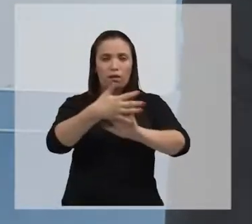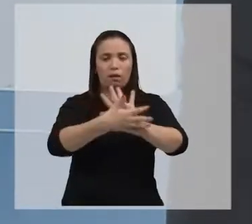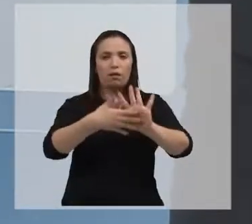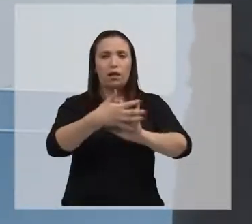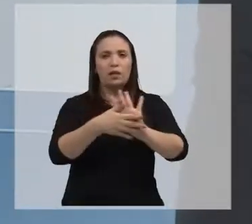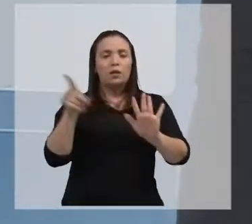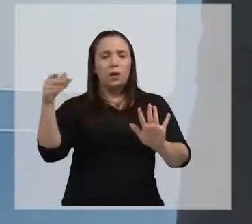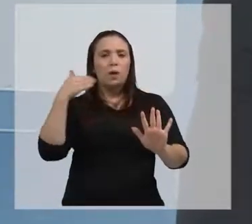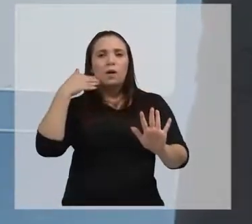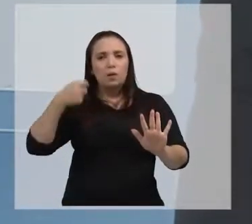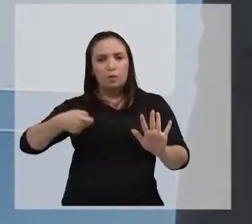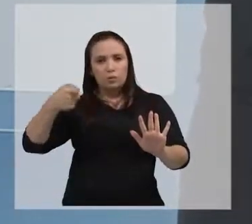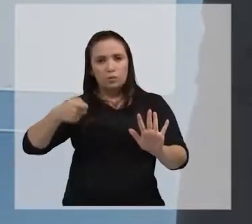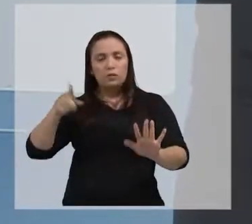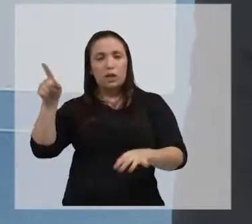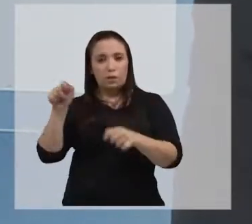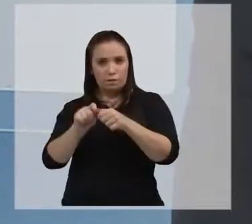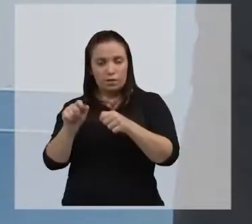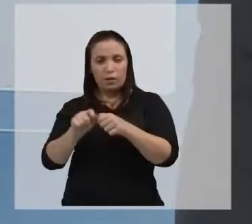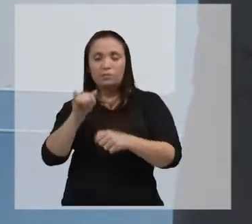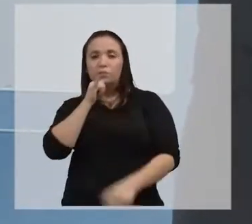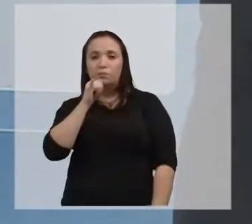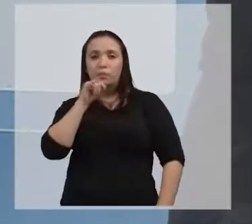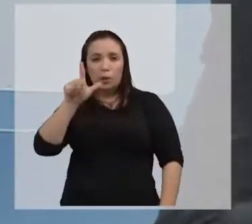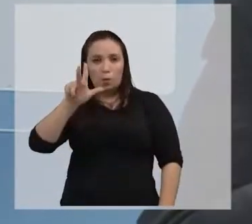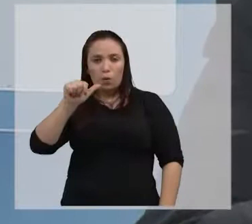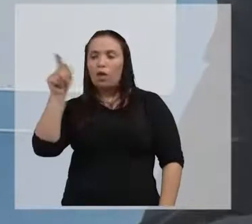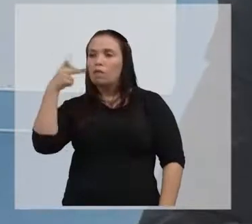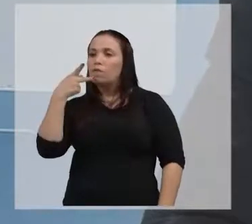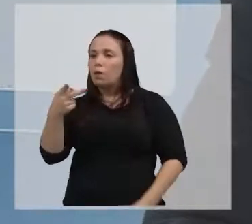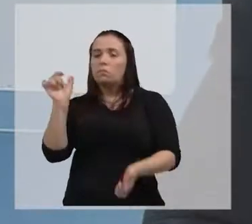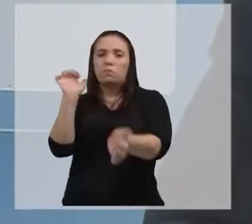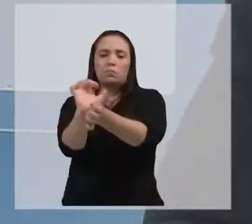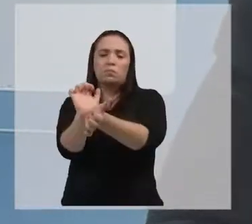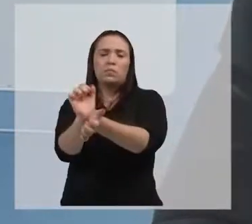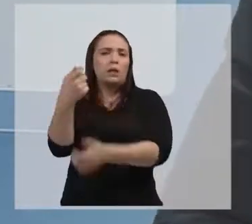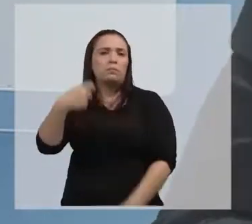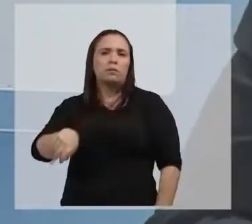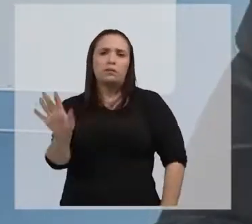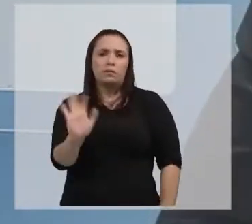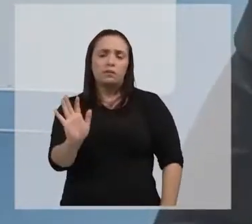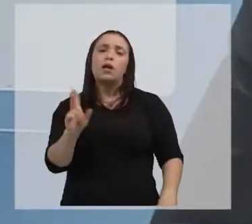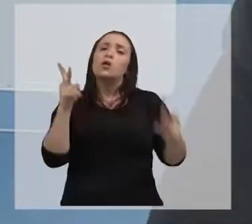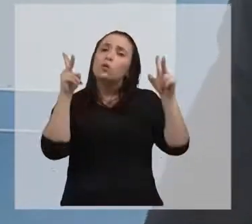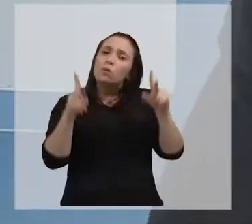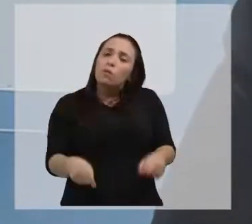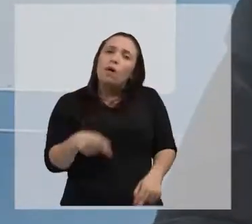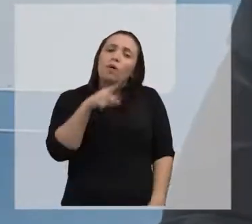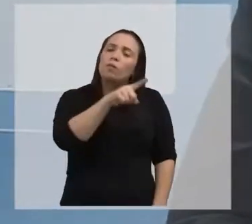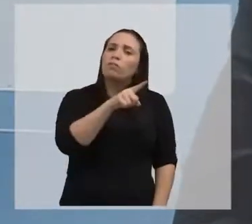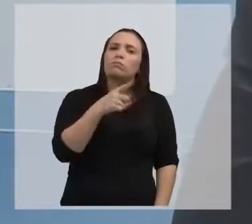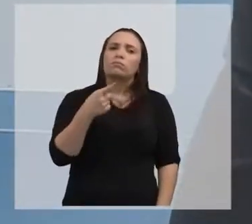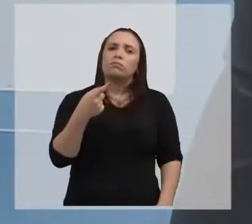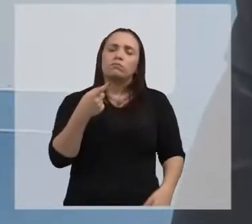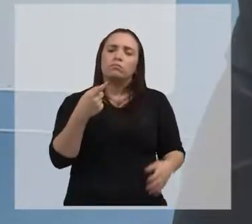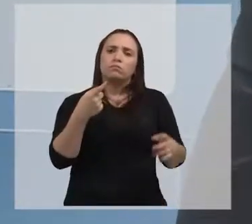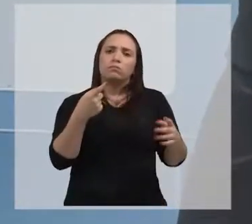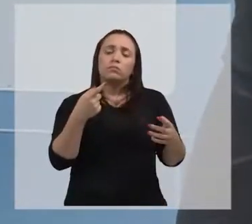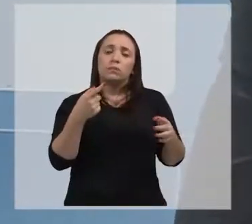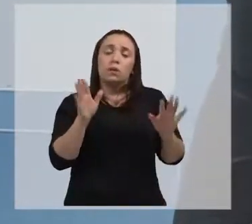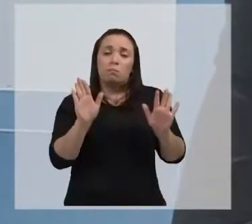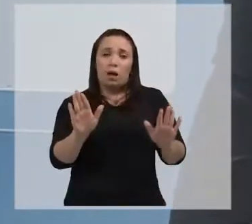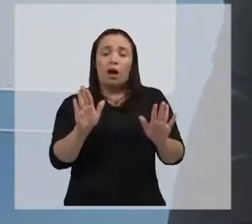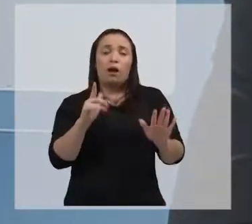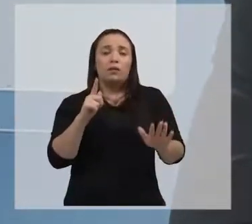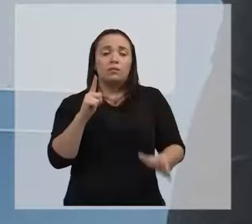juiz Moro fez em relação ao Lula. Olha, não usa algema e tal. Eles deviam fazer a mesma coisa, deviam ter feito a mesma coisa em relação aos outros presos. O problema é que